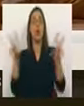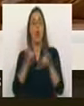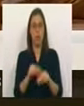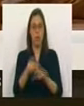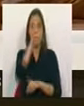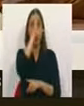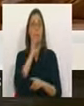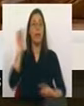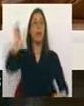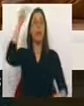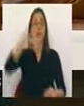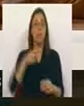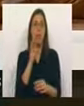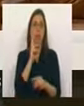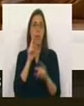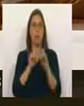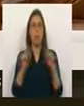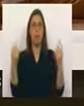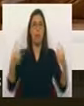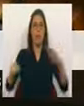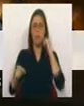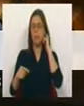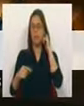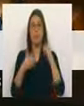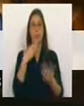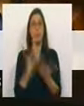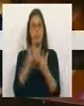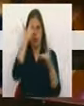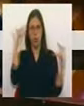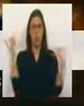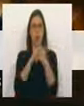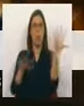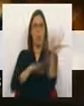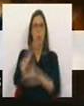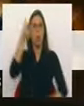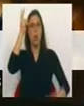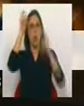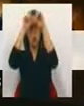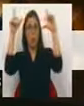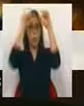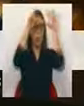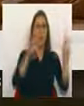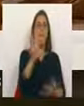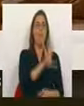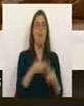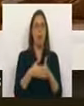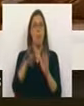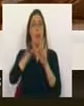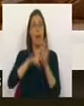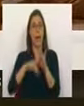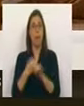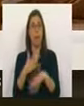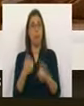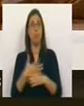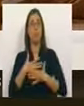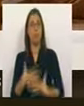com o Governo da República a assistir. Gerou-se a confusão de conceitos, procedimentos e regras de